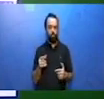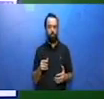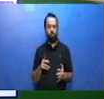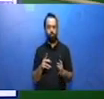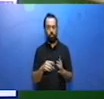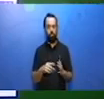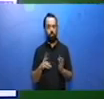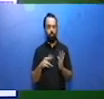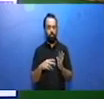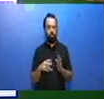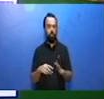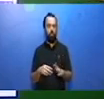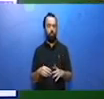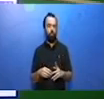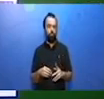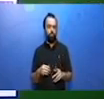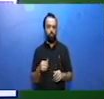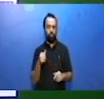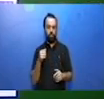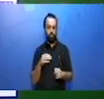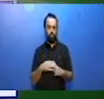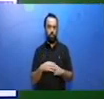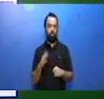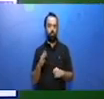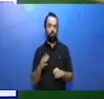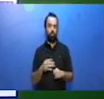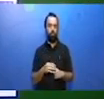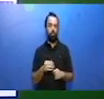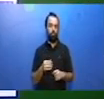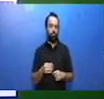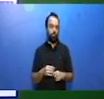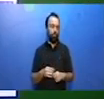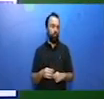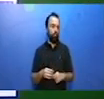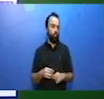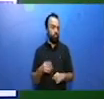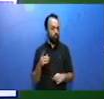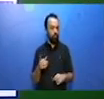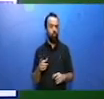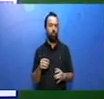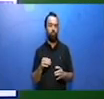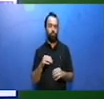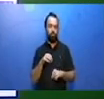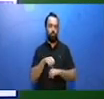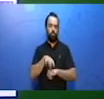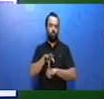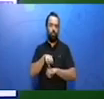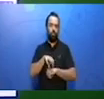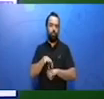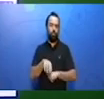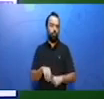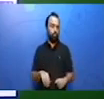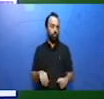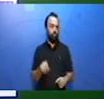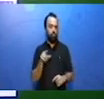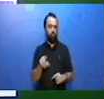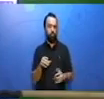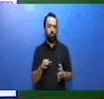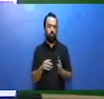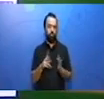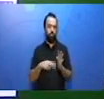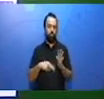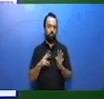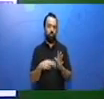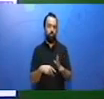Ler, tá? Se você tiver acesso a esses livros, ótimo. Tem também a sugestão aqui, ó. Pode ler.